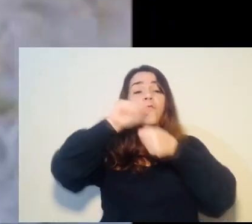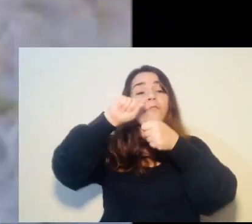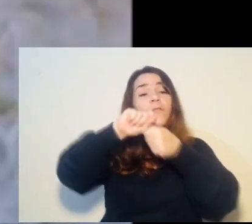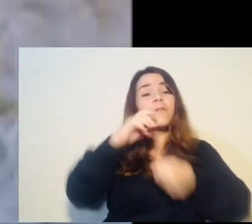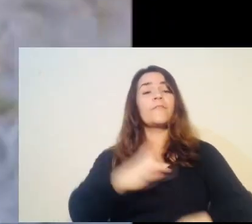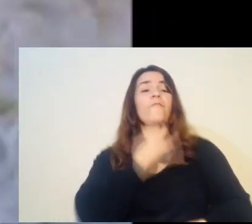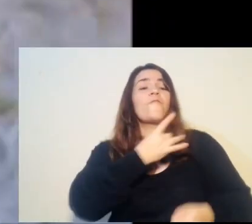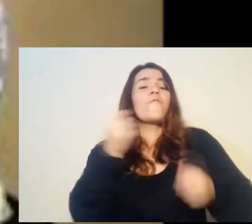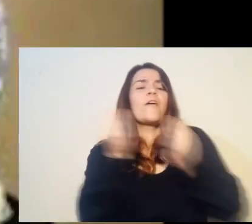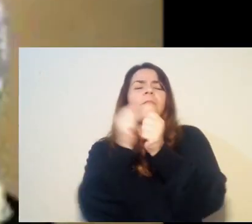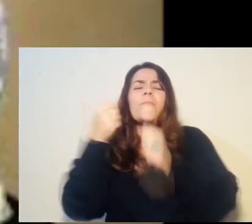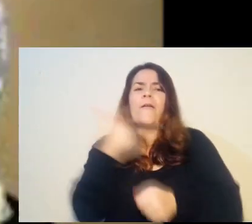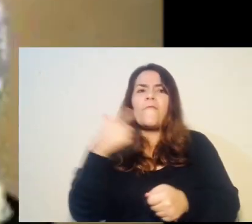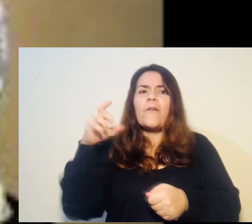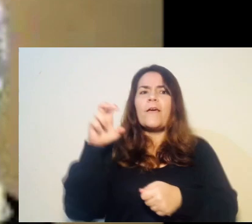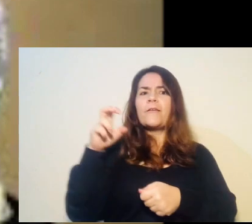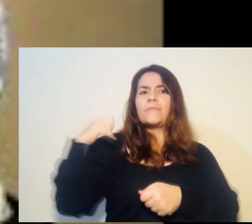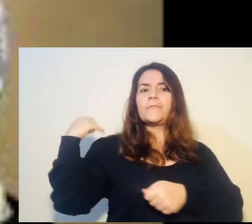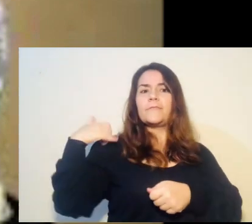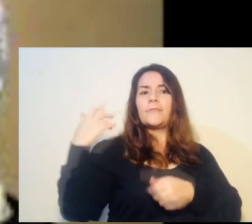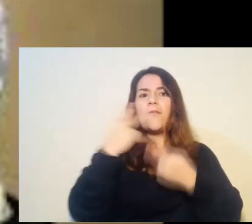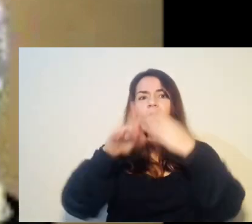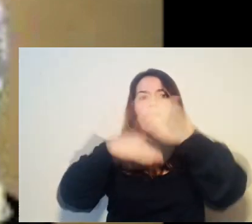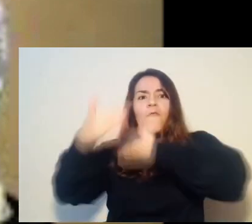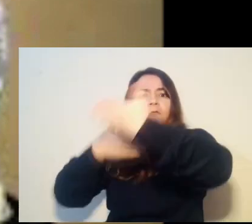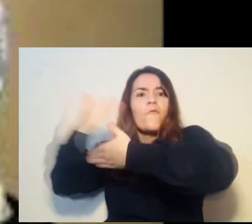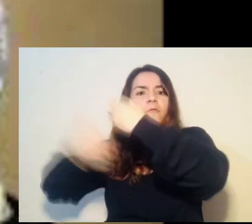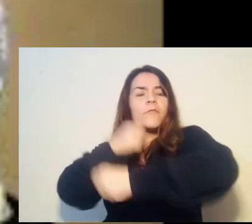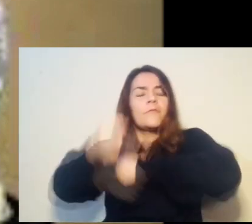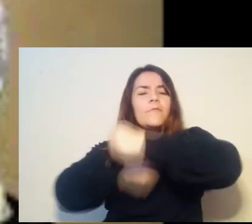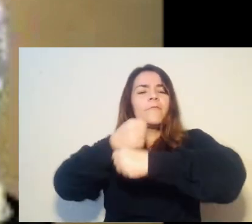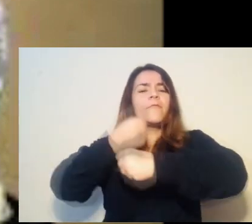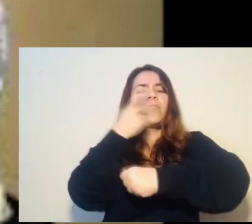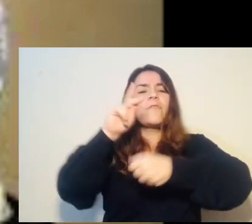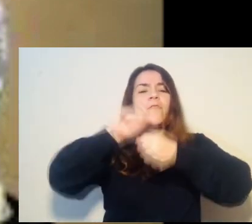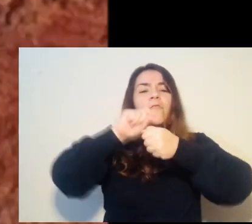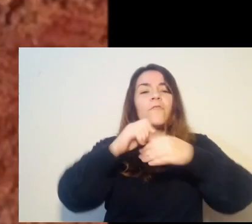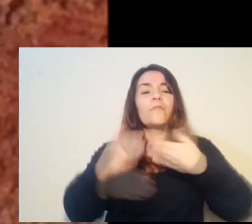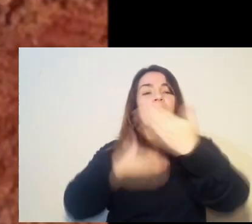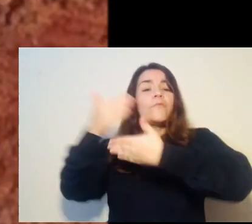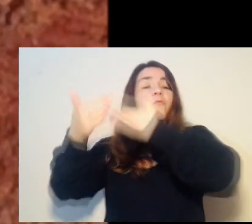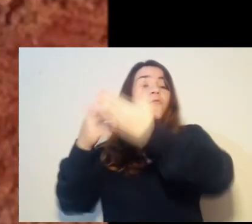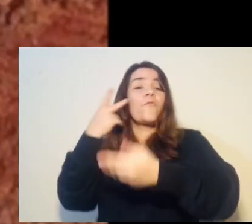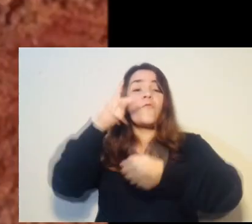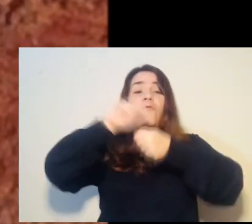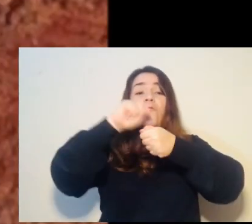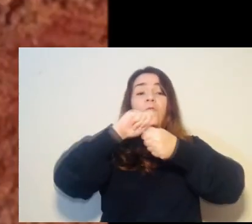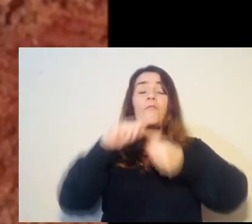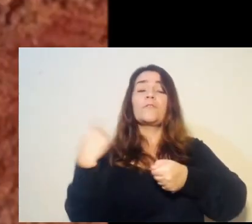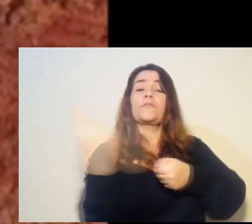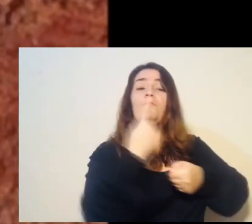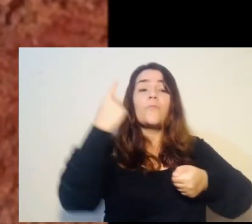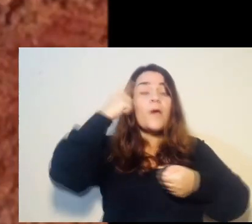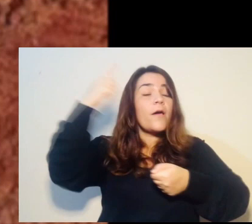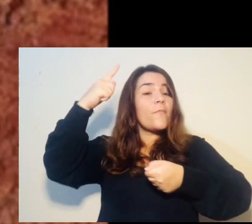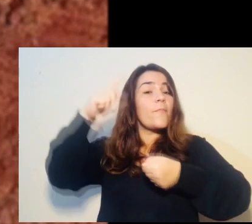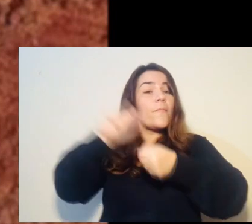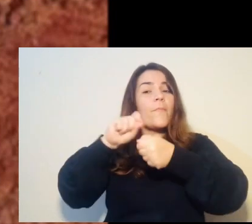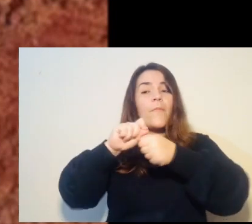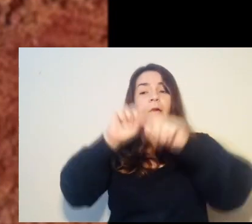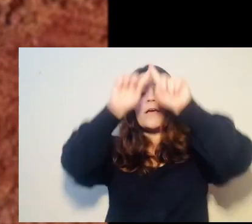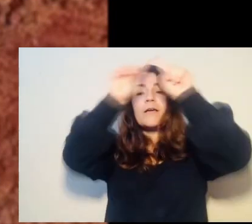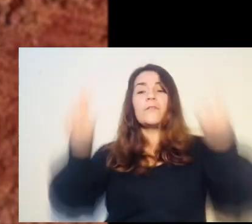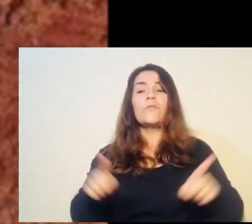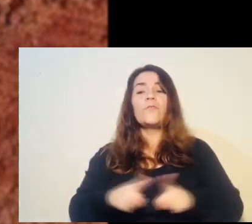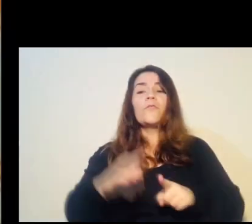do fato de ter vivido por mais de 25 anos em uma loca, que é uma gruta. Seu primeiro